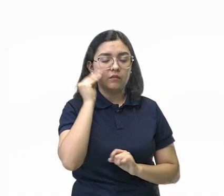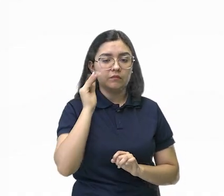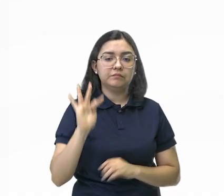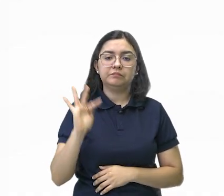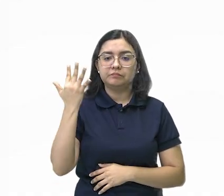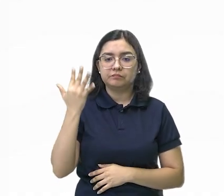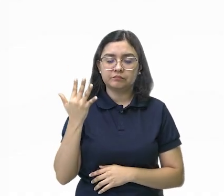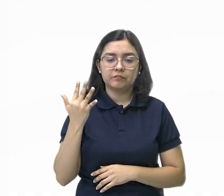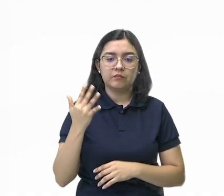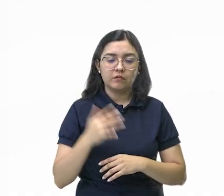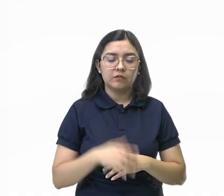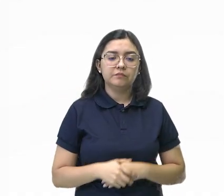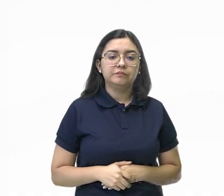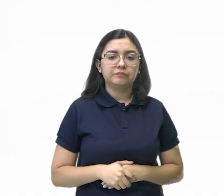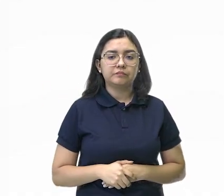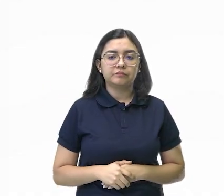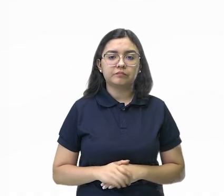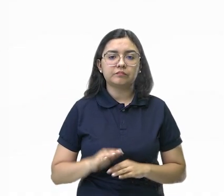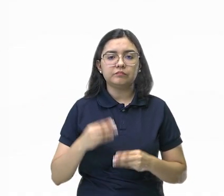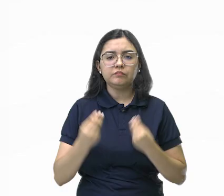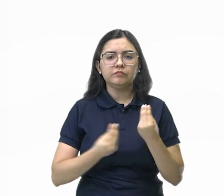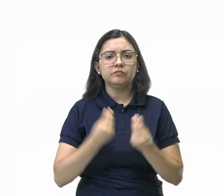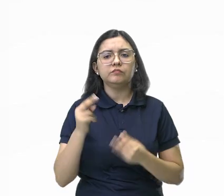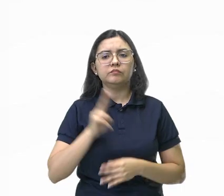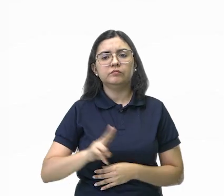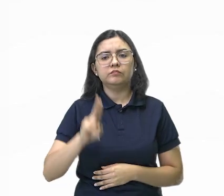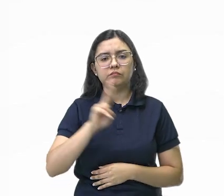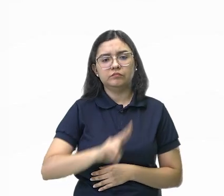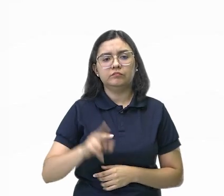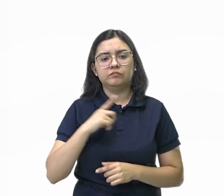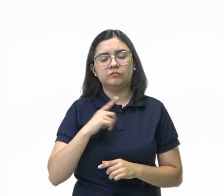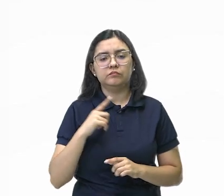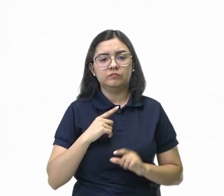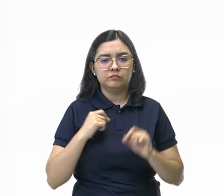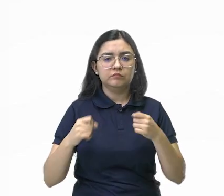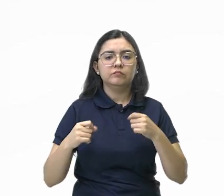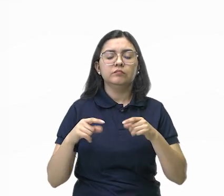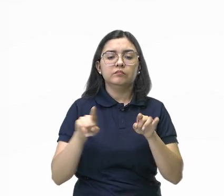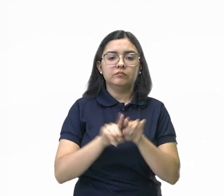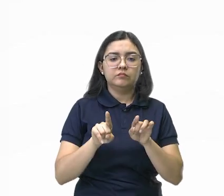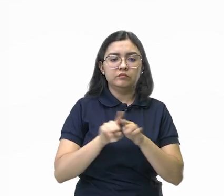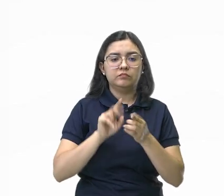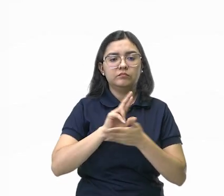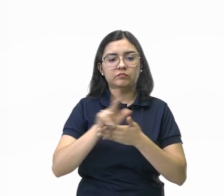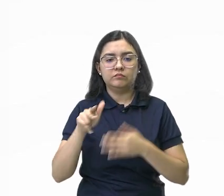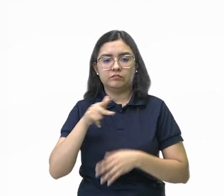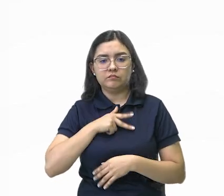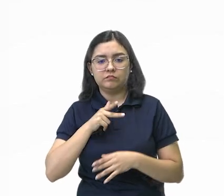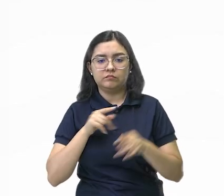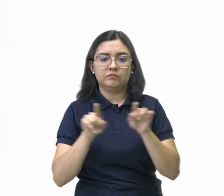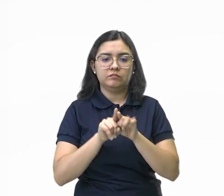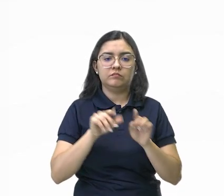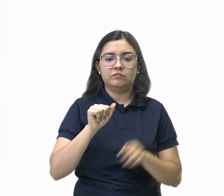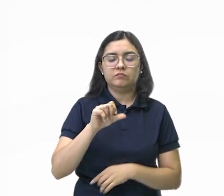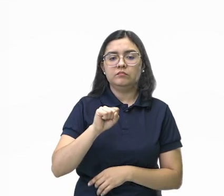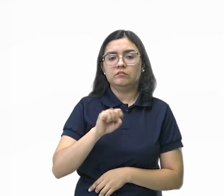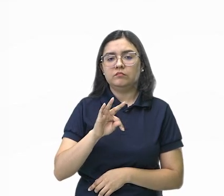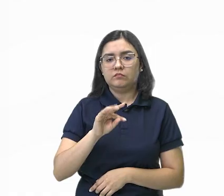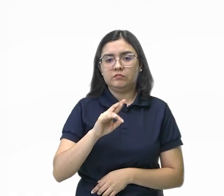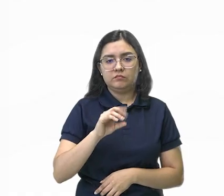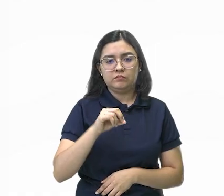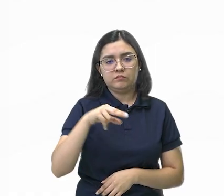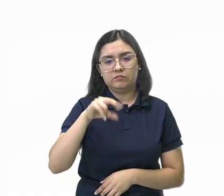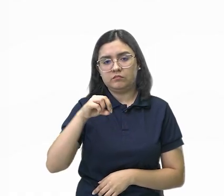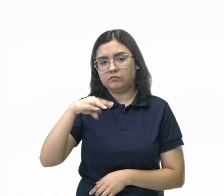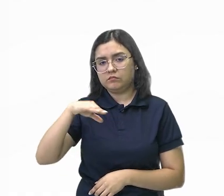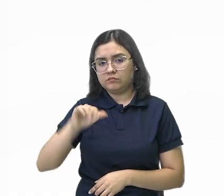sem interferir, tá bom? Quando você utiliza em ecologia, antropologia e astronomia.